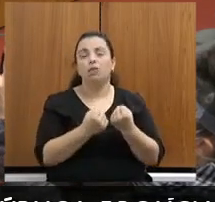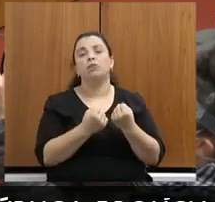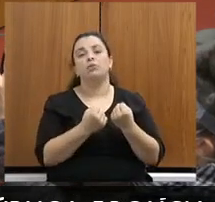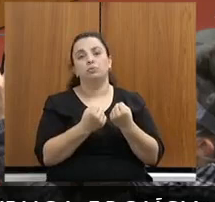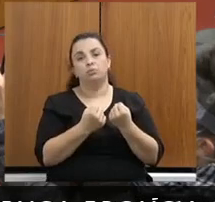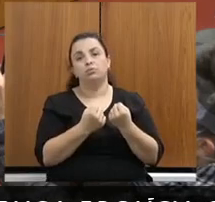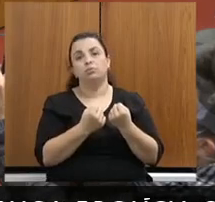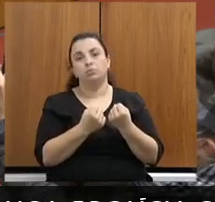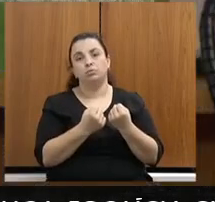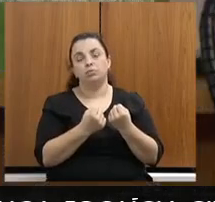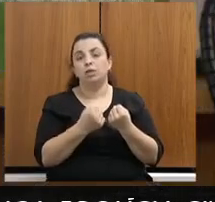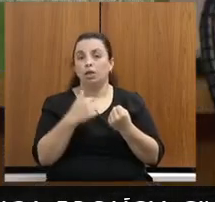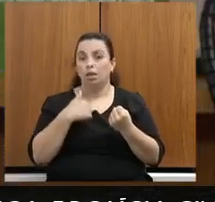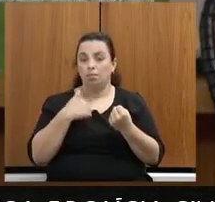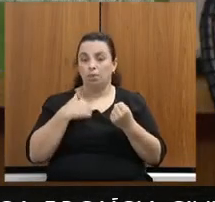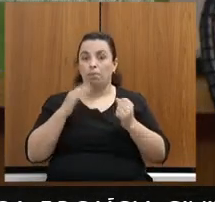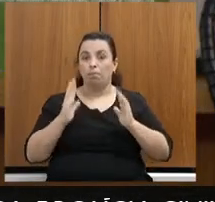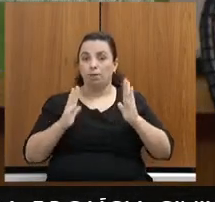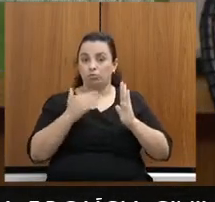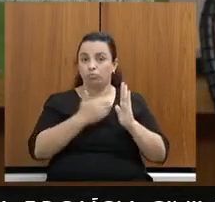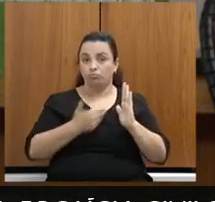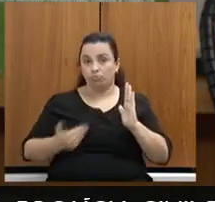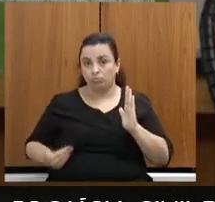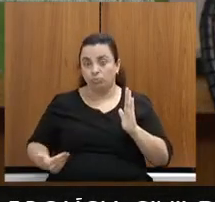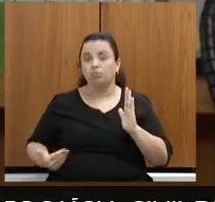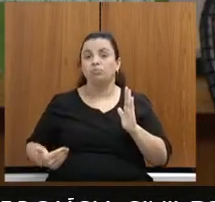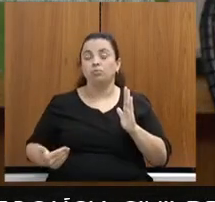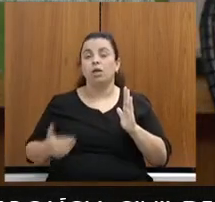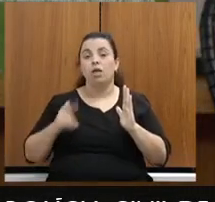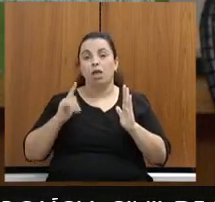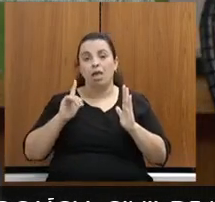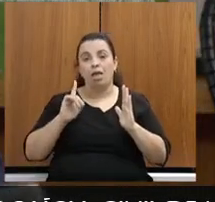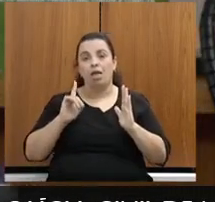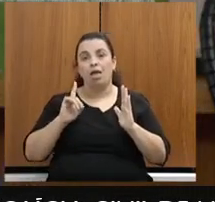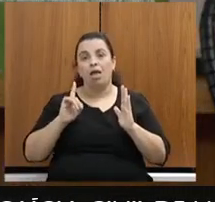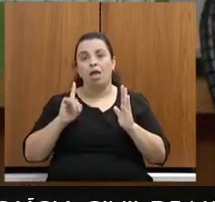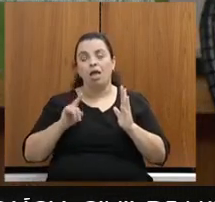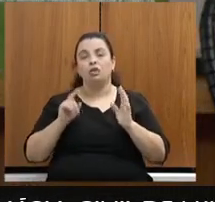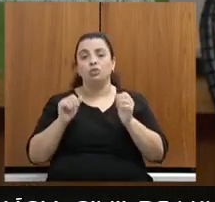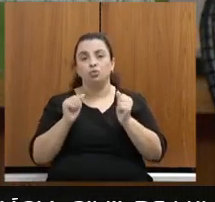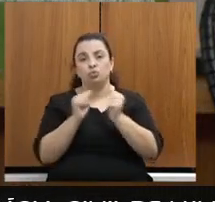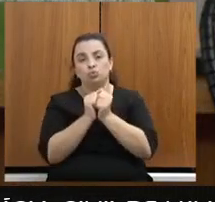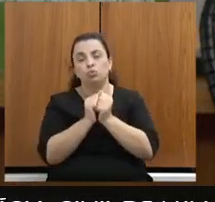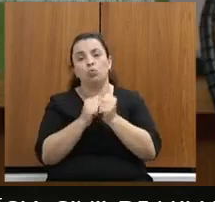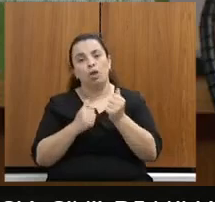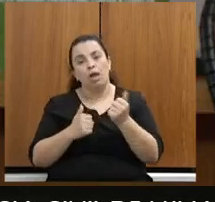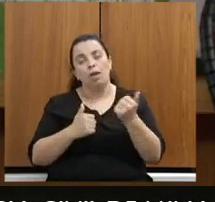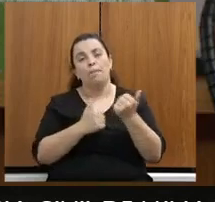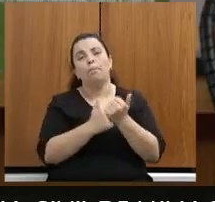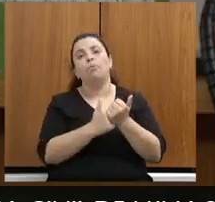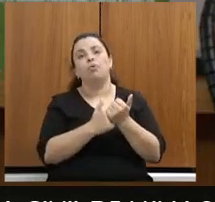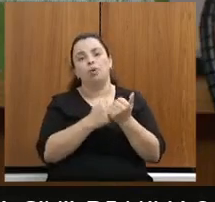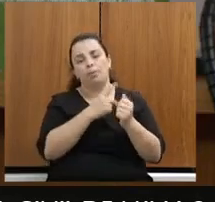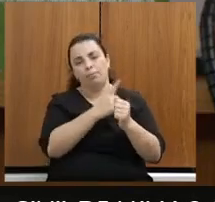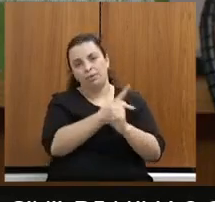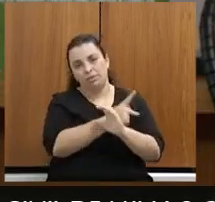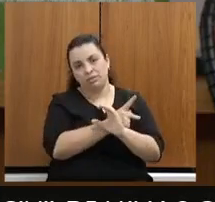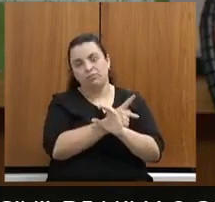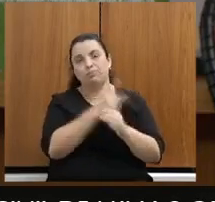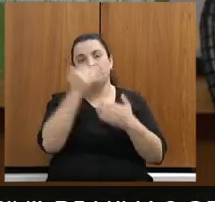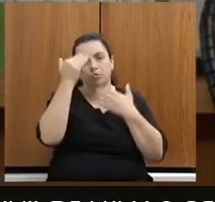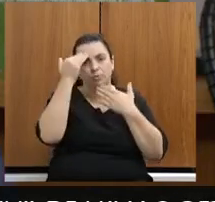e que meu mandato você sabe que é relativamente junto com a polícia civil do Estado Muito